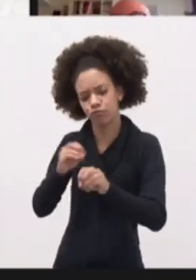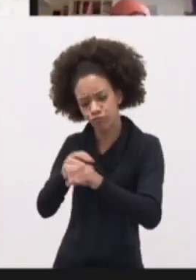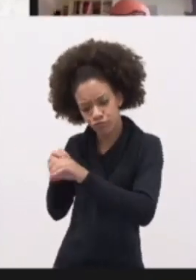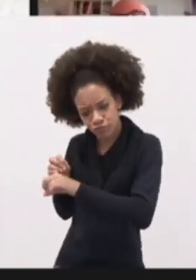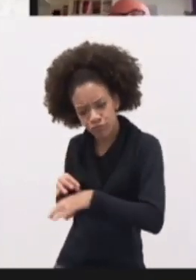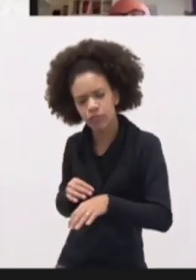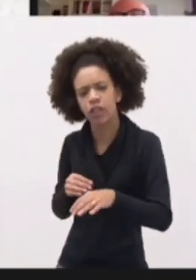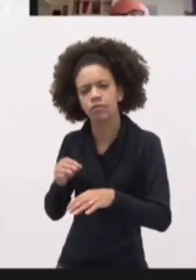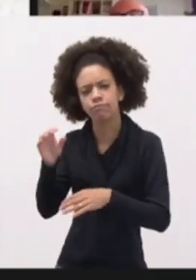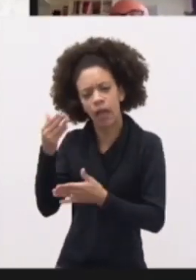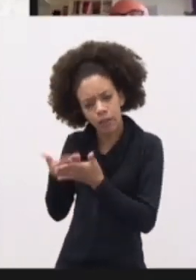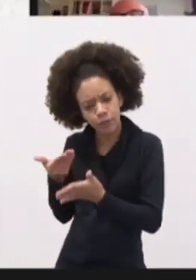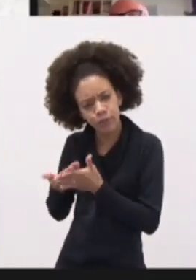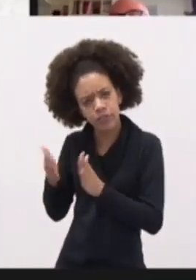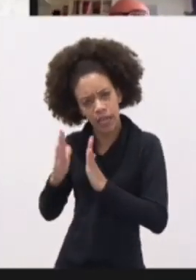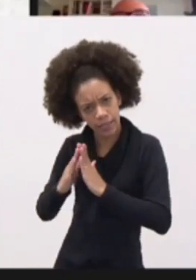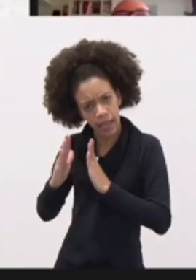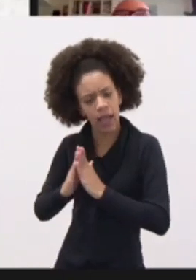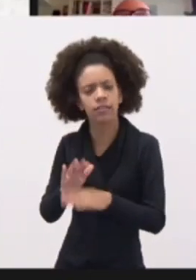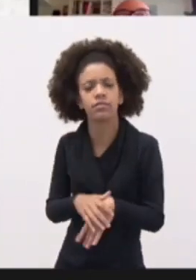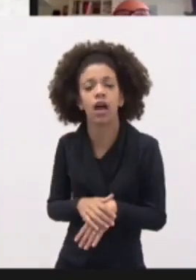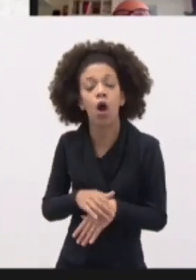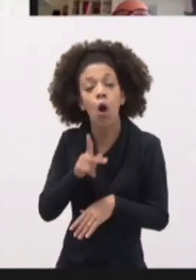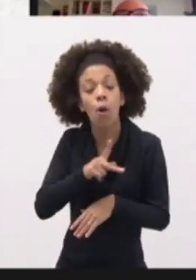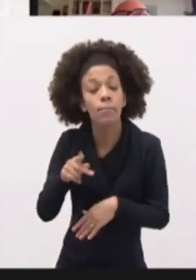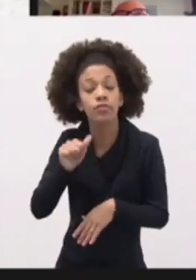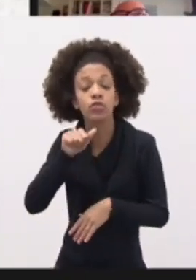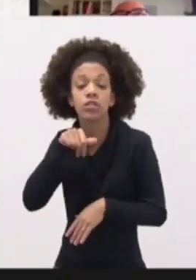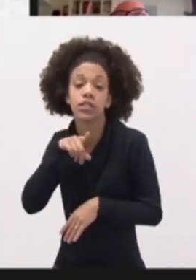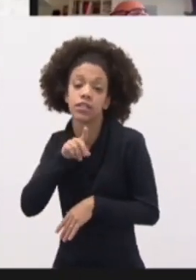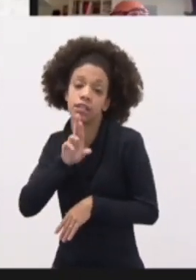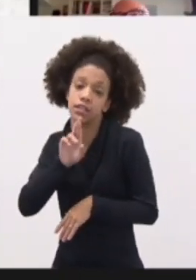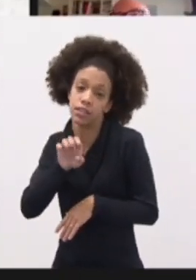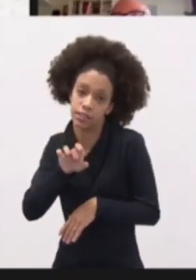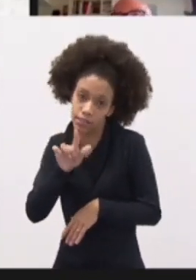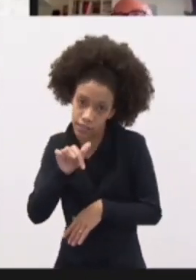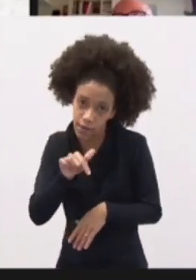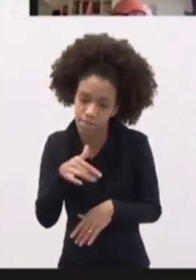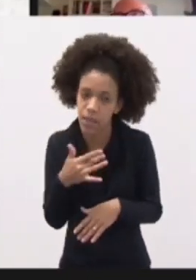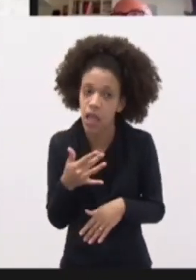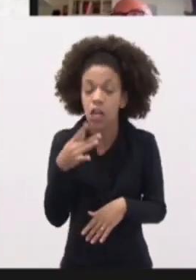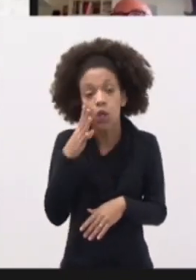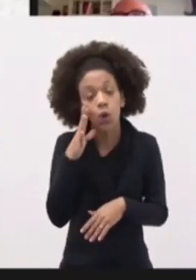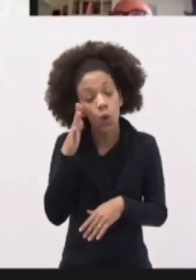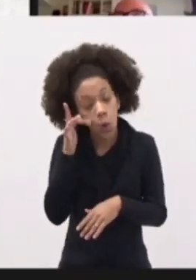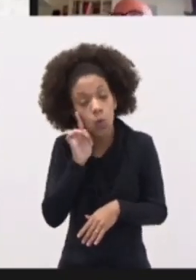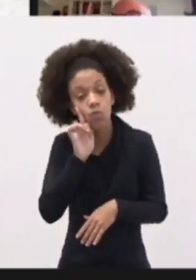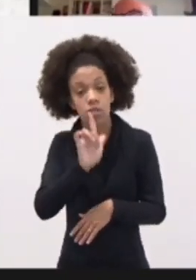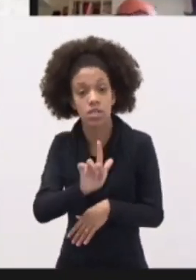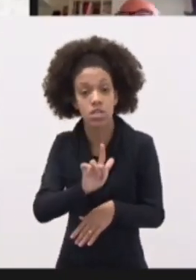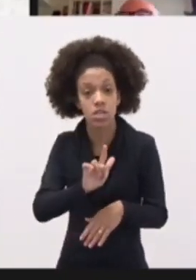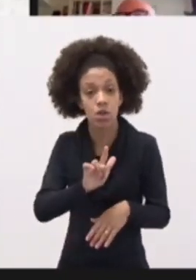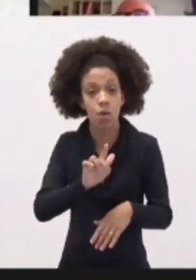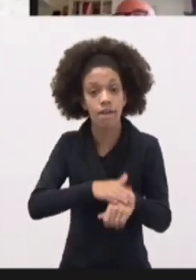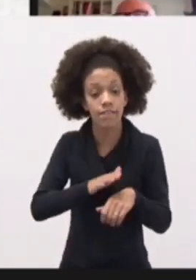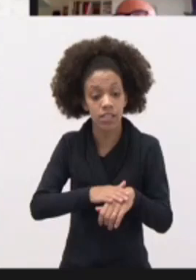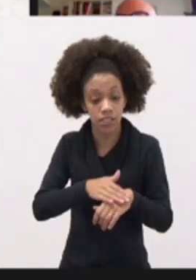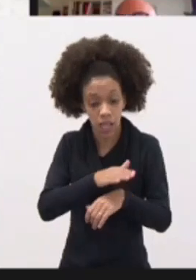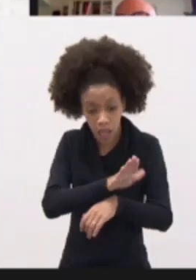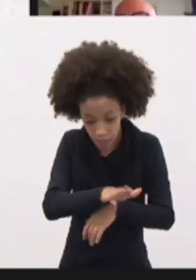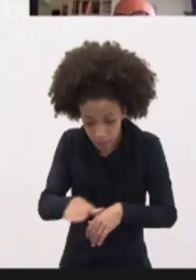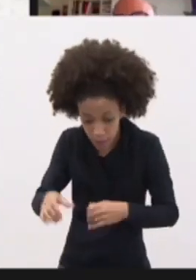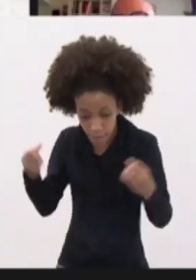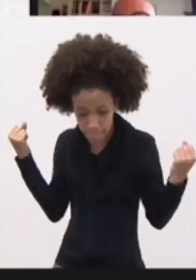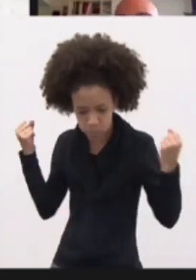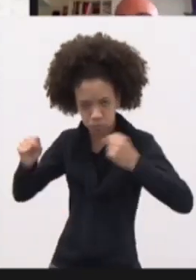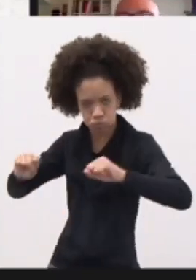casas, o professor André, ele conseguiu, ainda que seja da aula de educação física, fazer os alunos se movimentarem lá nas casas